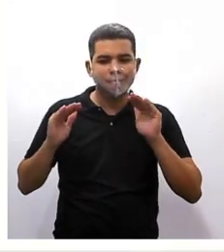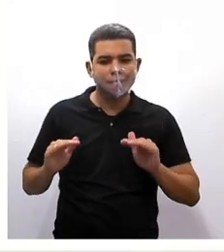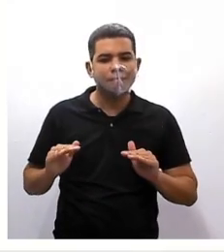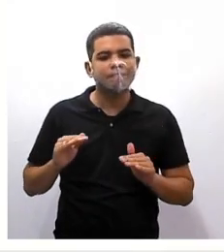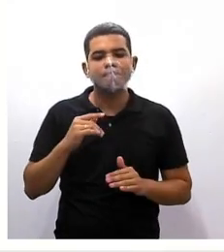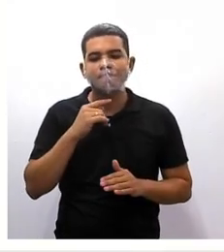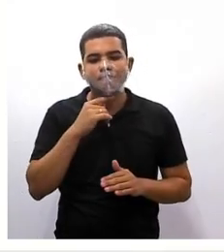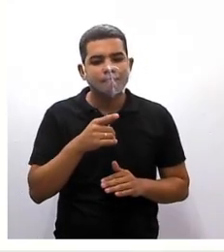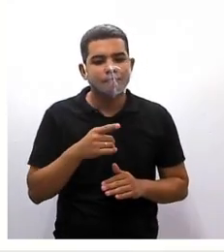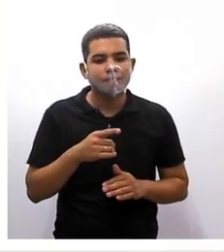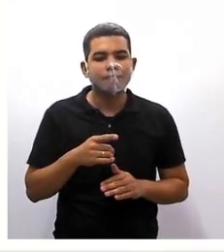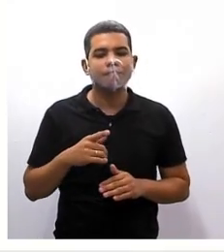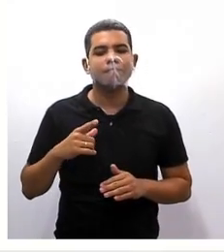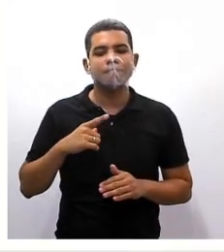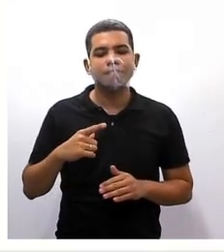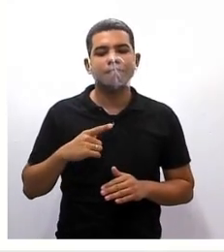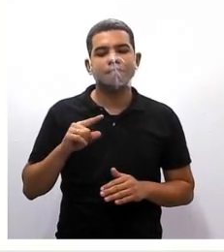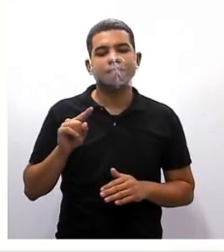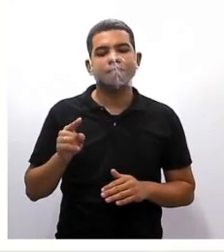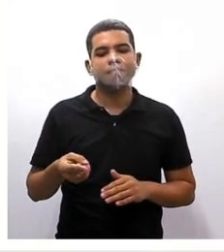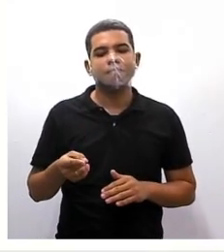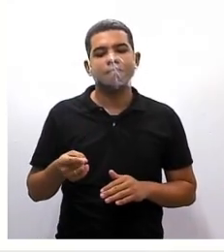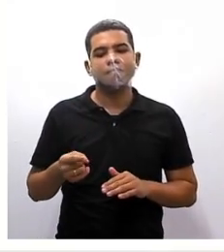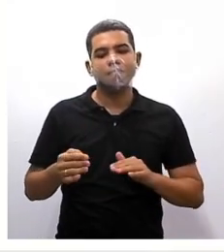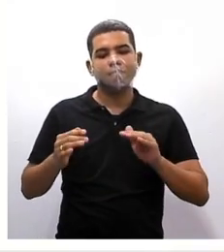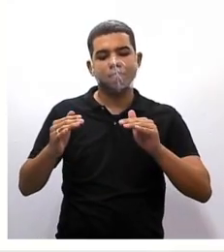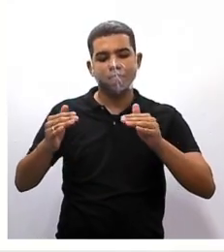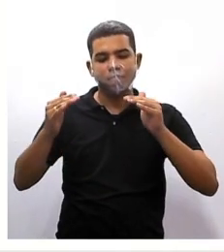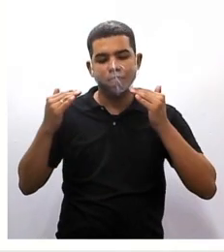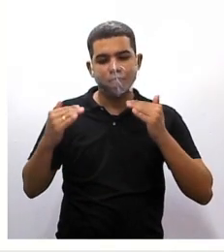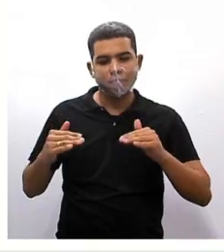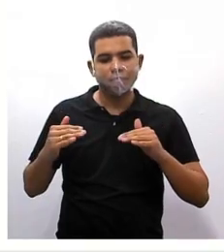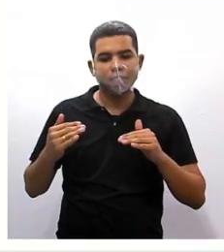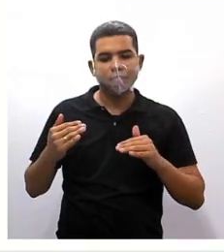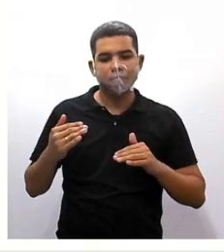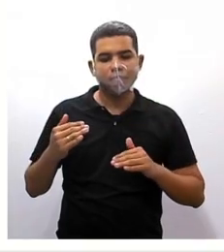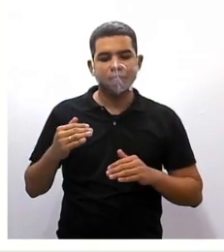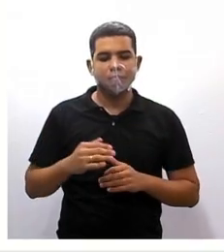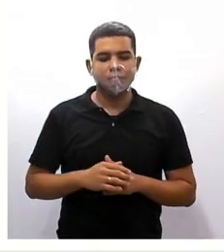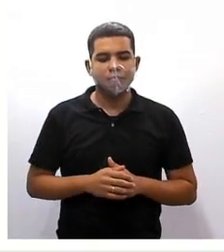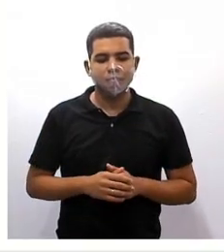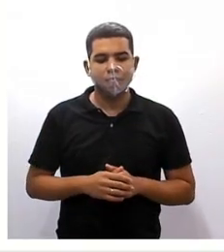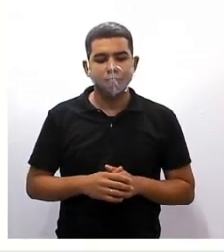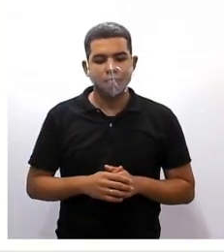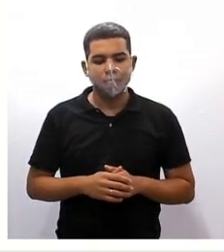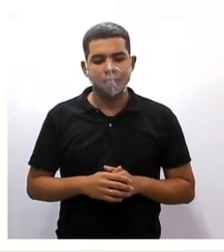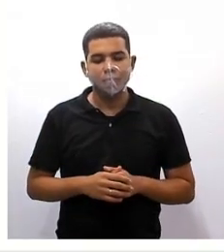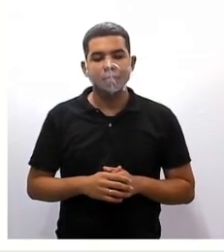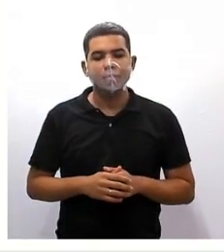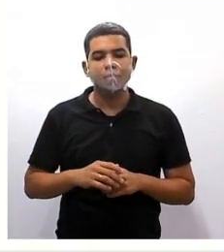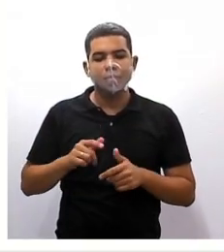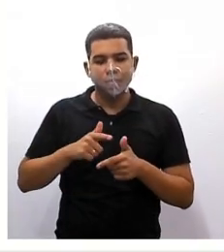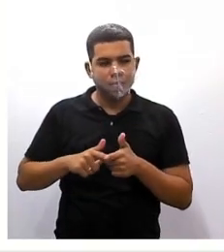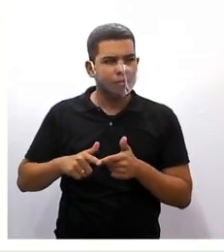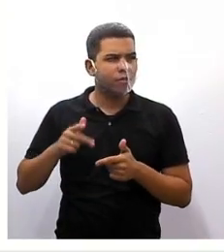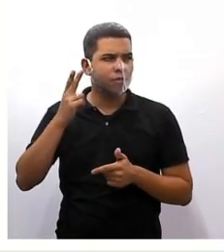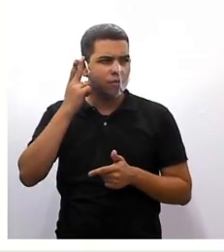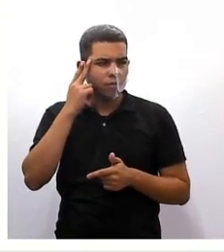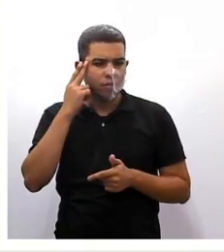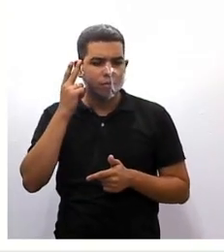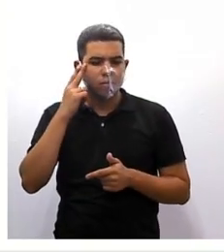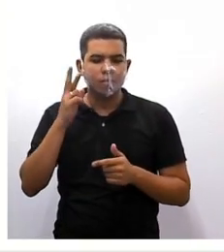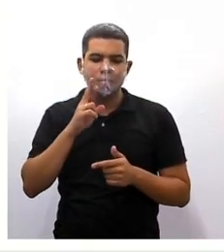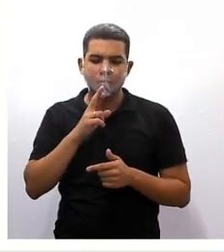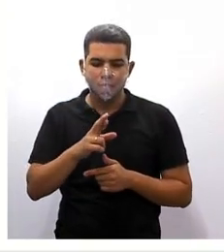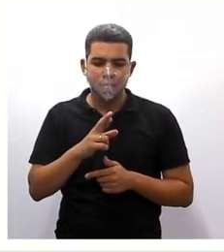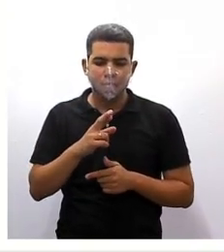descer. Então, você coloca a vírgula e coloca lá embaixo do lado número 1, o 0. Fazendo isso, você divide normal. O resultado vai